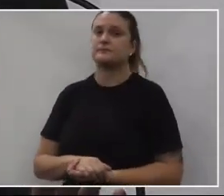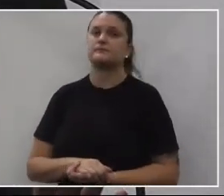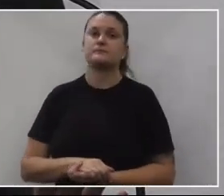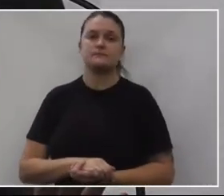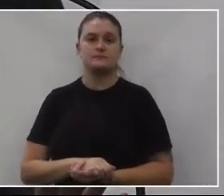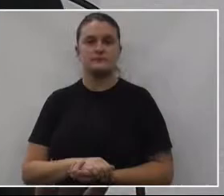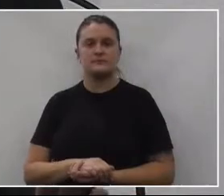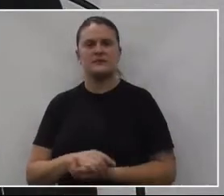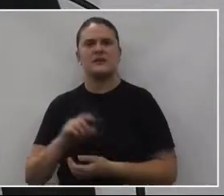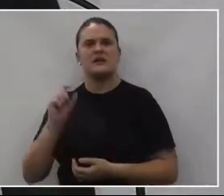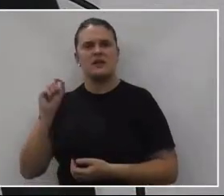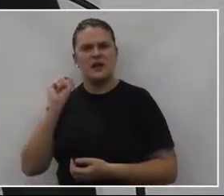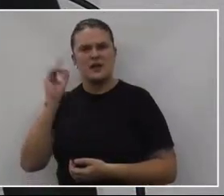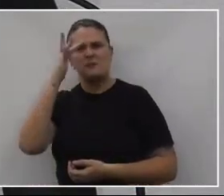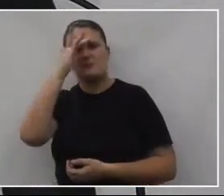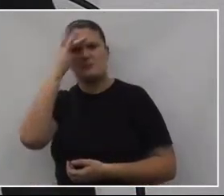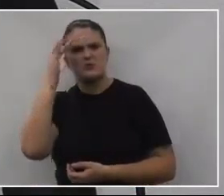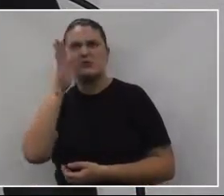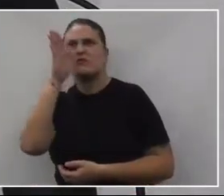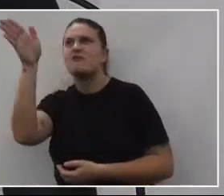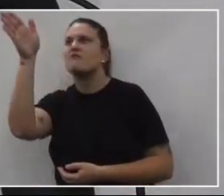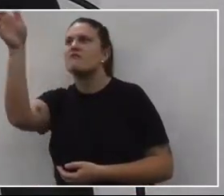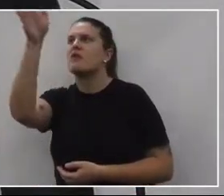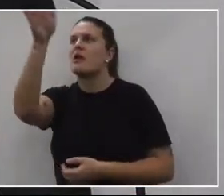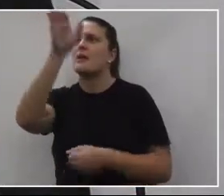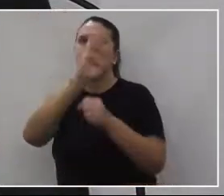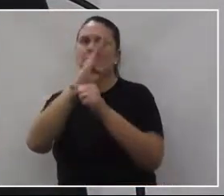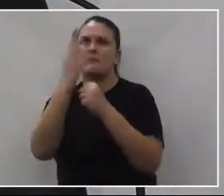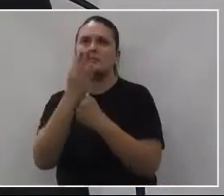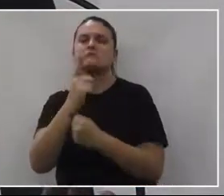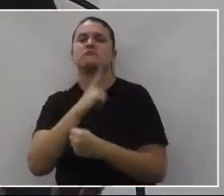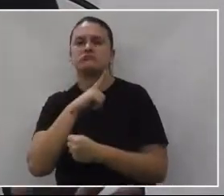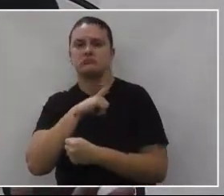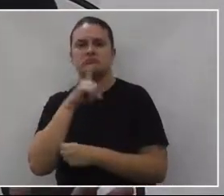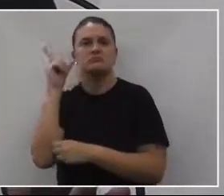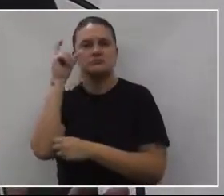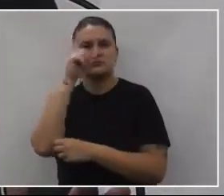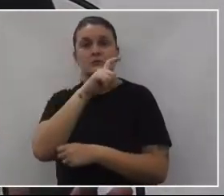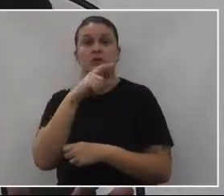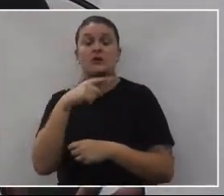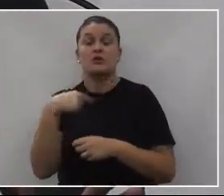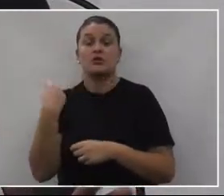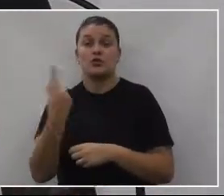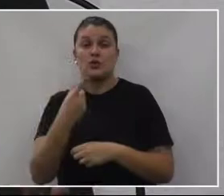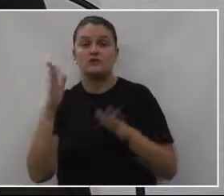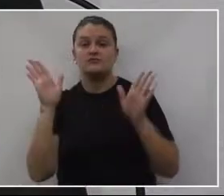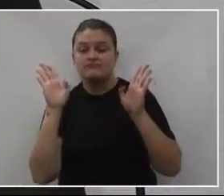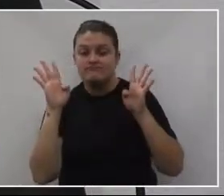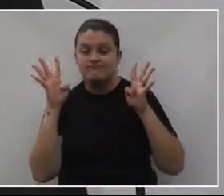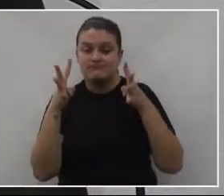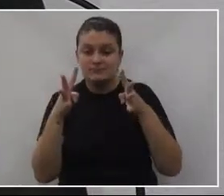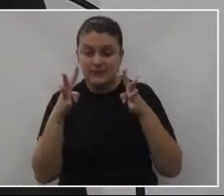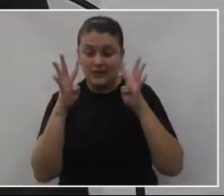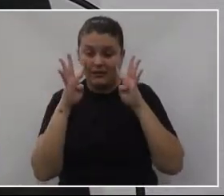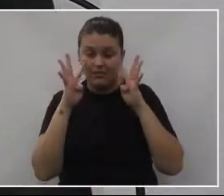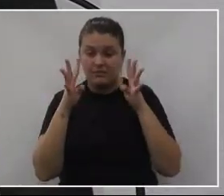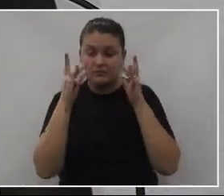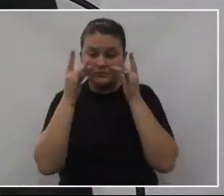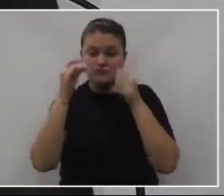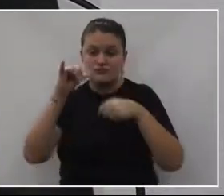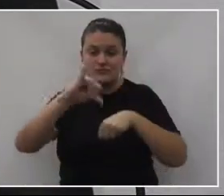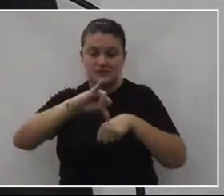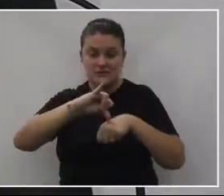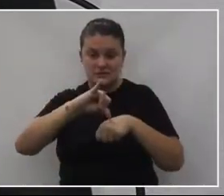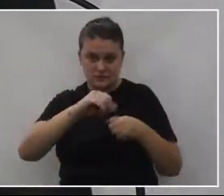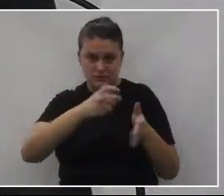na cidade sabe disso, né? Temos comunidades aqui não longe do centro já com maiores dificuldades, então vamos atender esse público de maneira mais próxima,